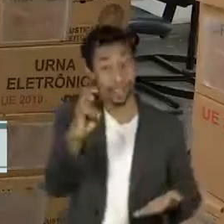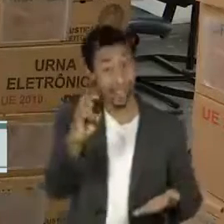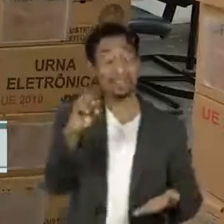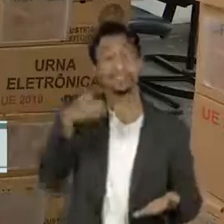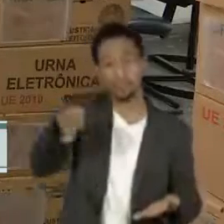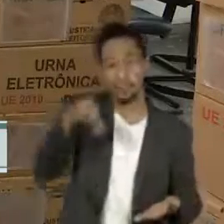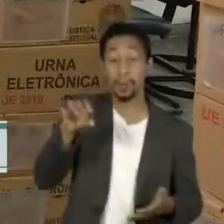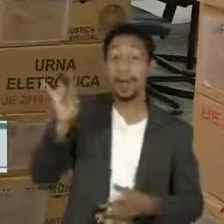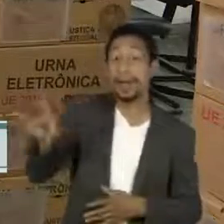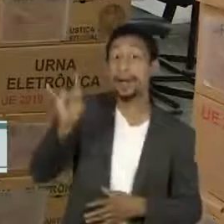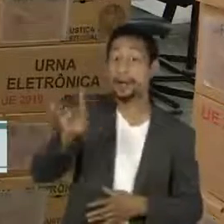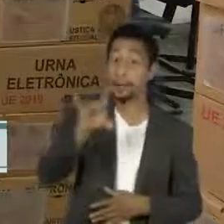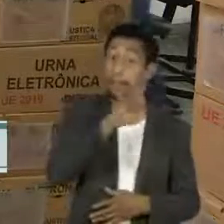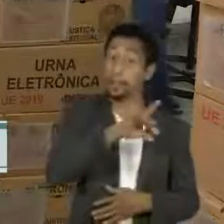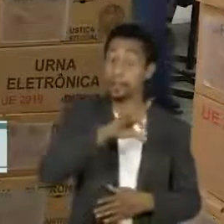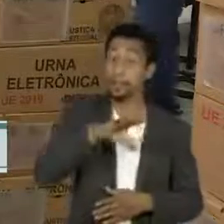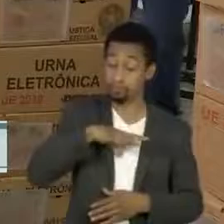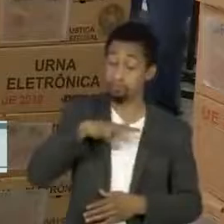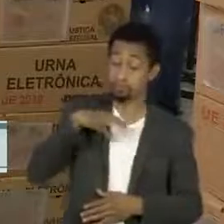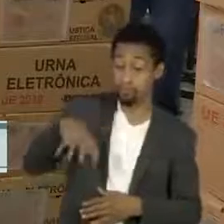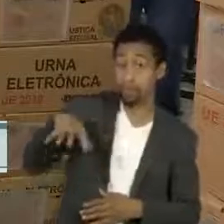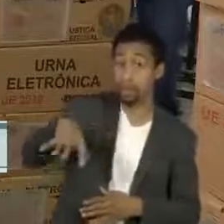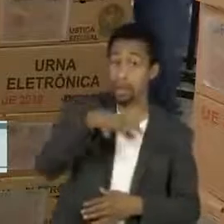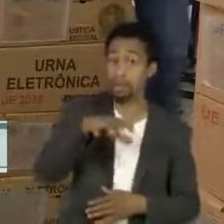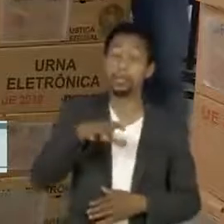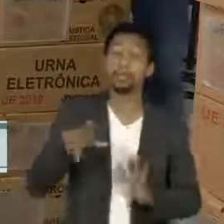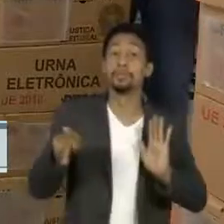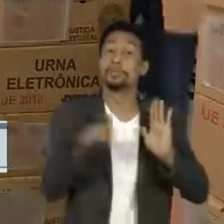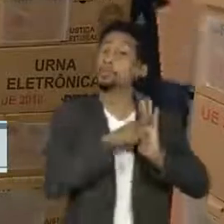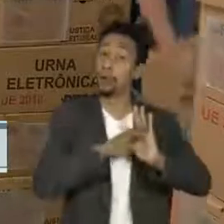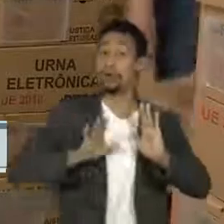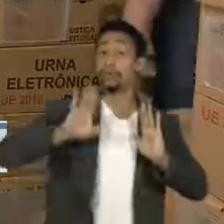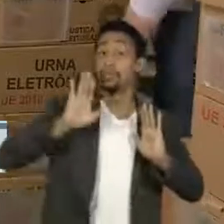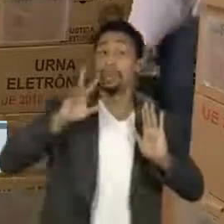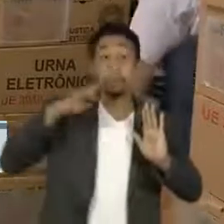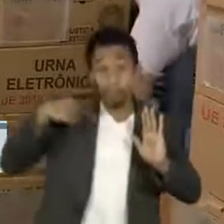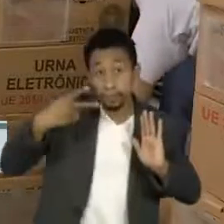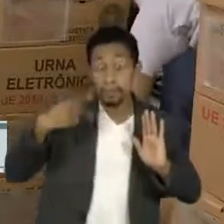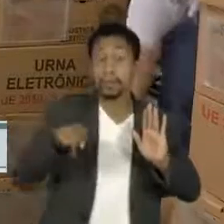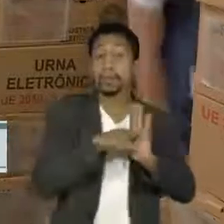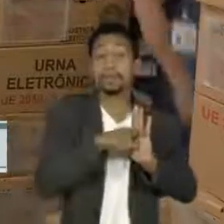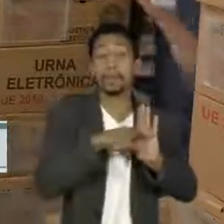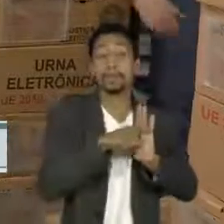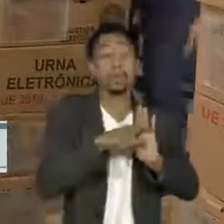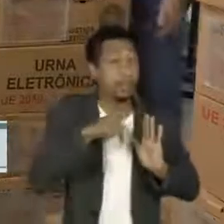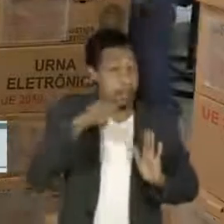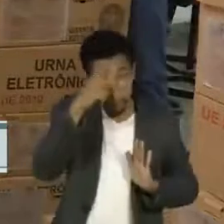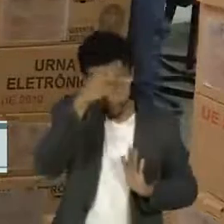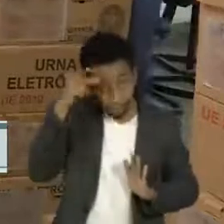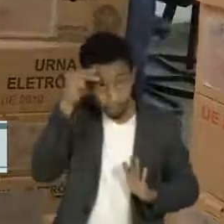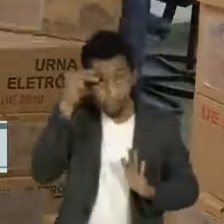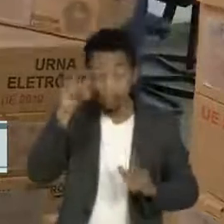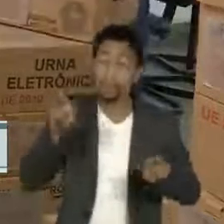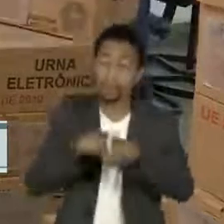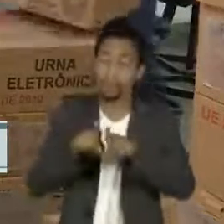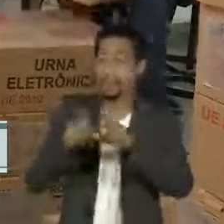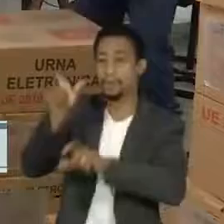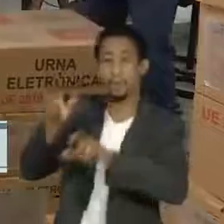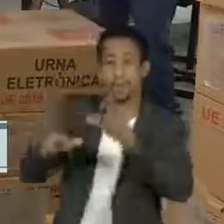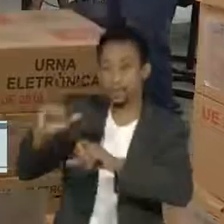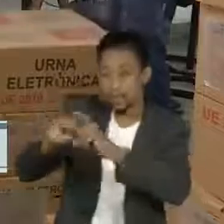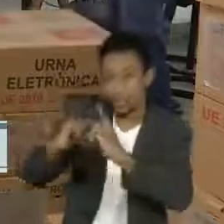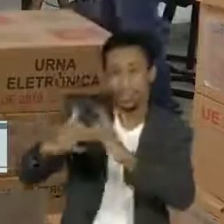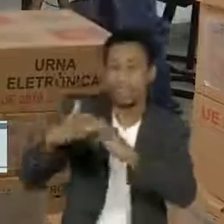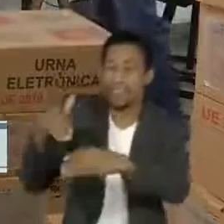cidade tem seus próprios candidatos a vereador e prefeito, além dos eleitores registrados em cada zona eleitoral. São Paulo tem pouco mais